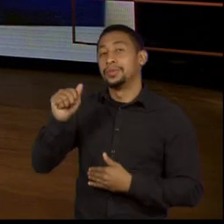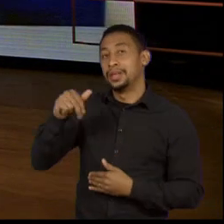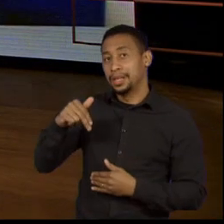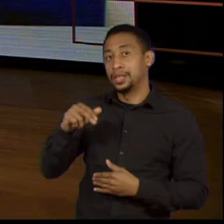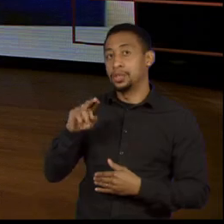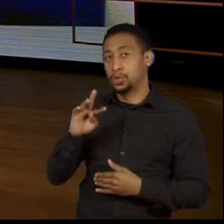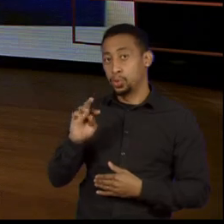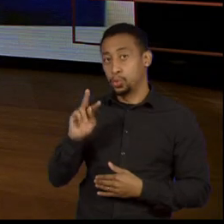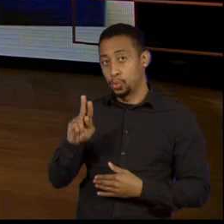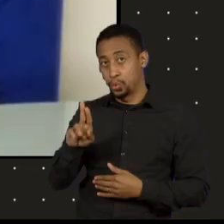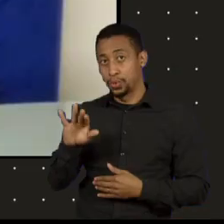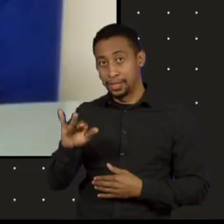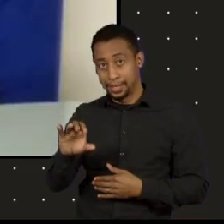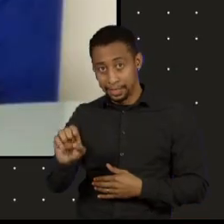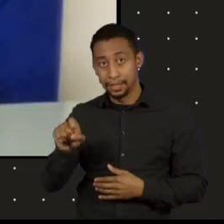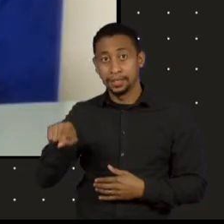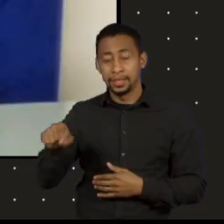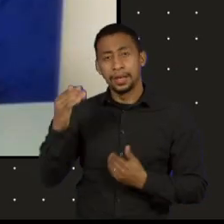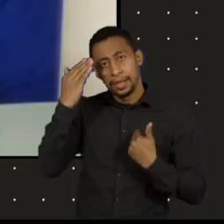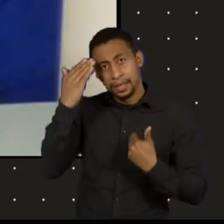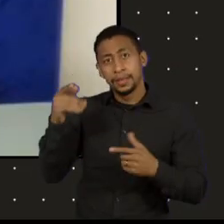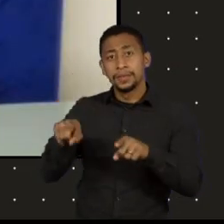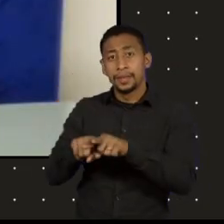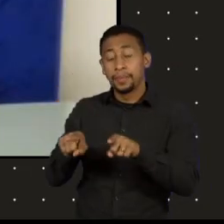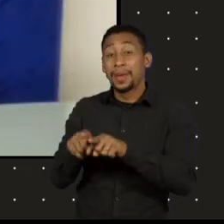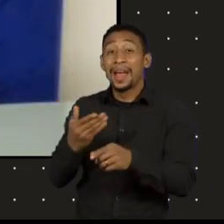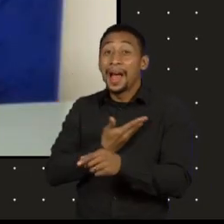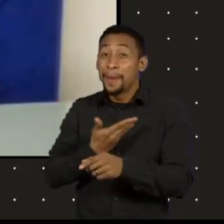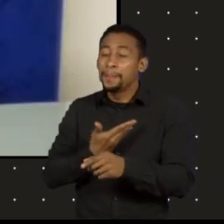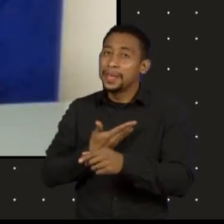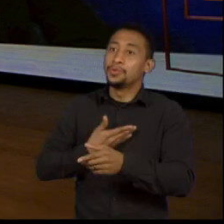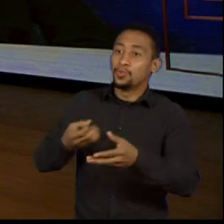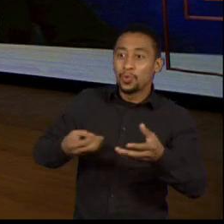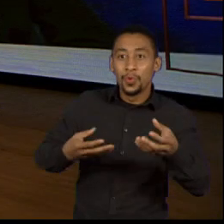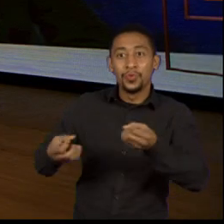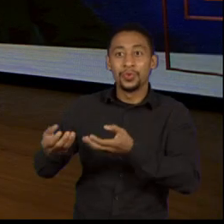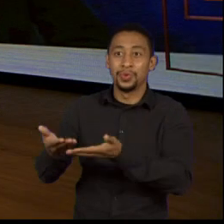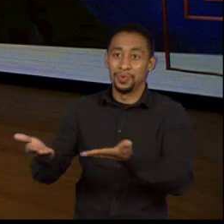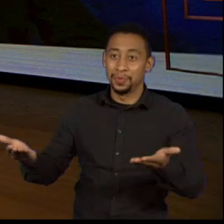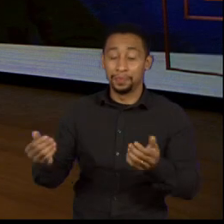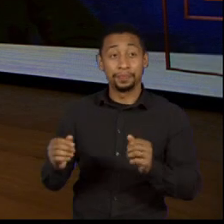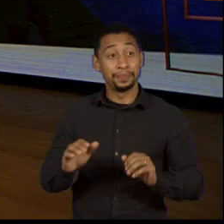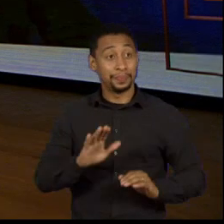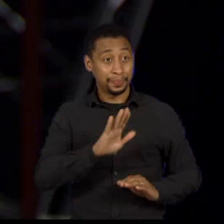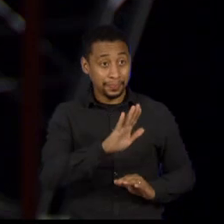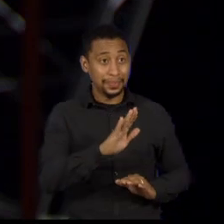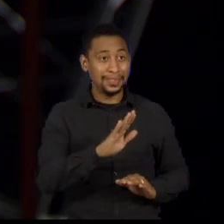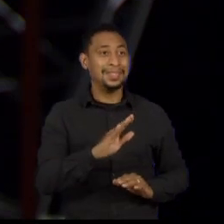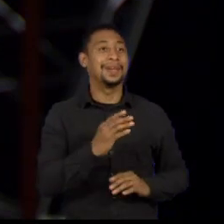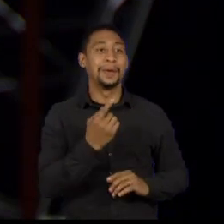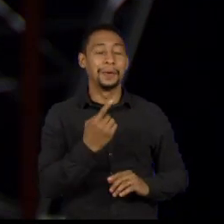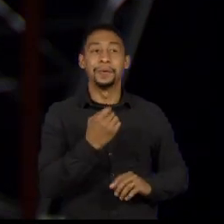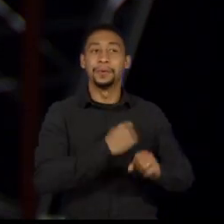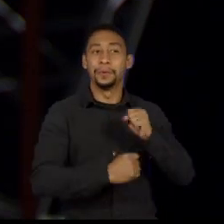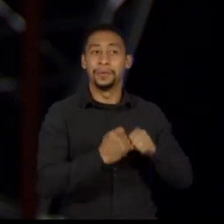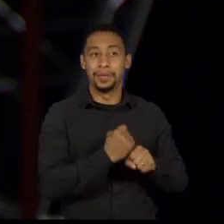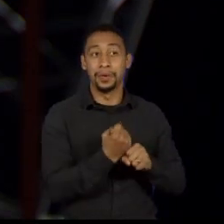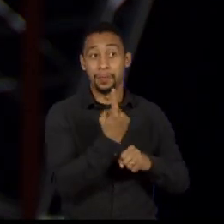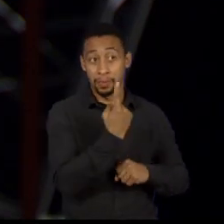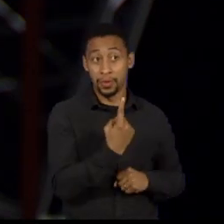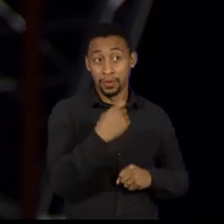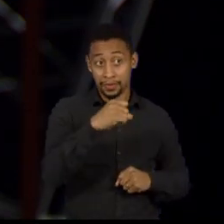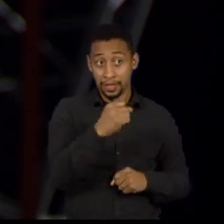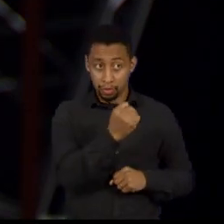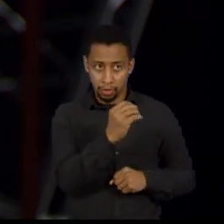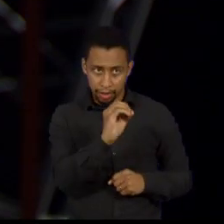queridos e inúmeros amigos que eu fiz neste período. Aí, anos 80, você